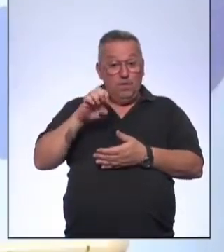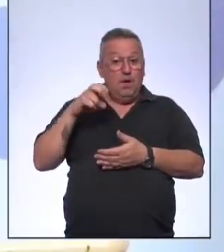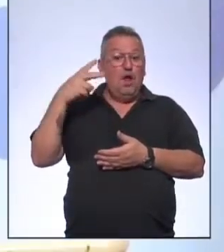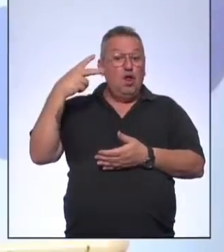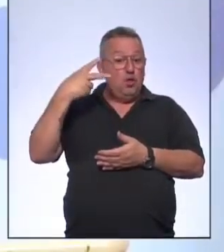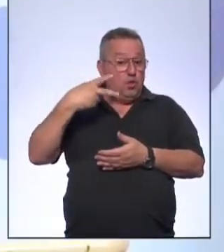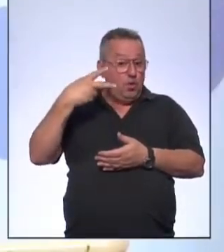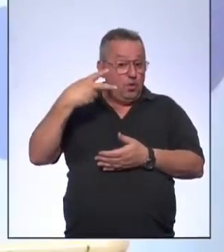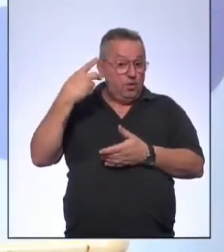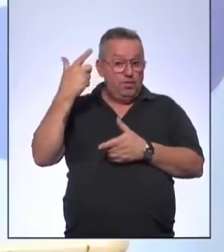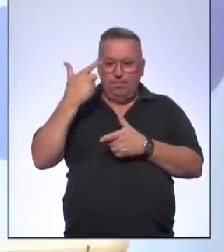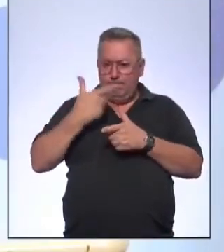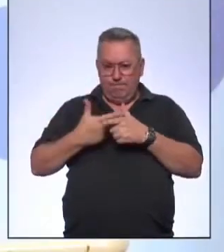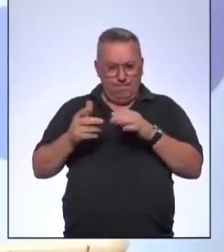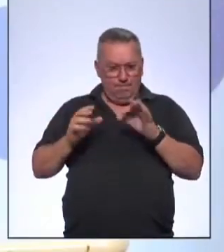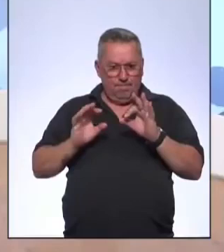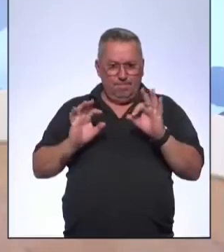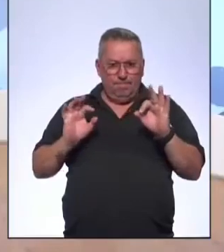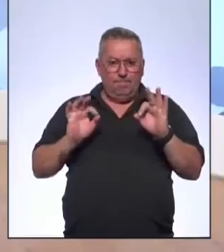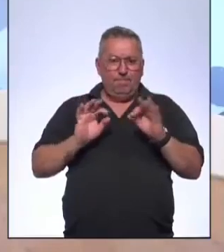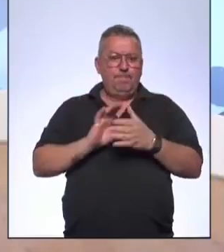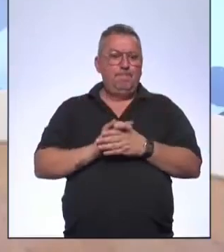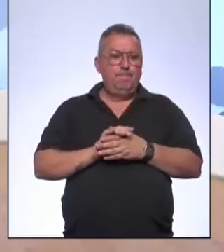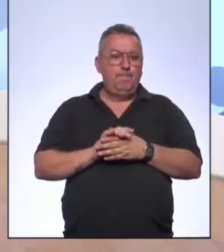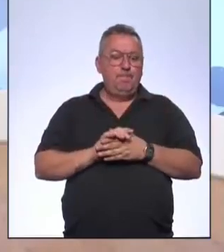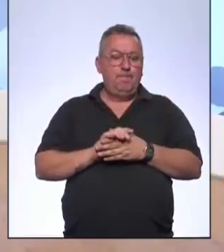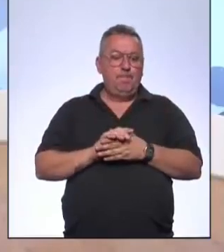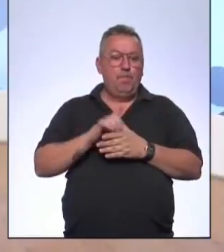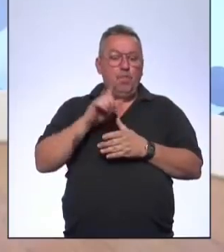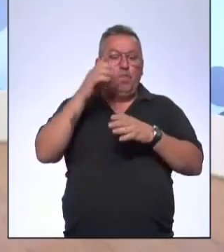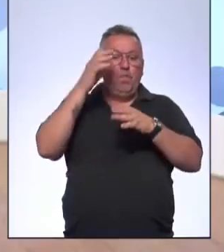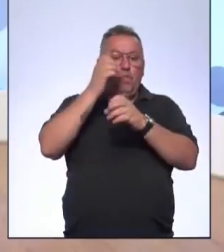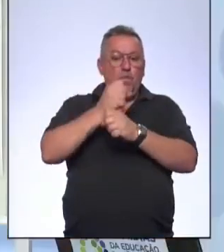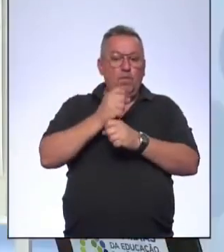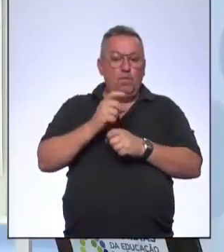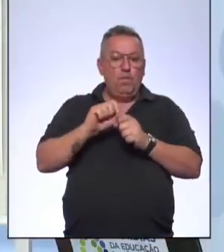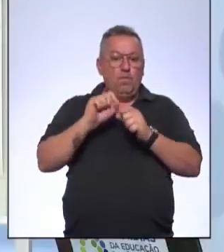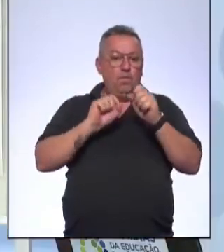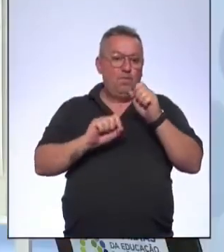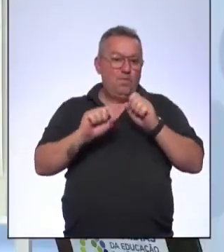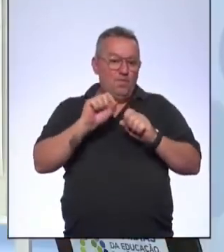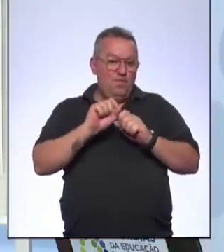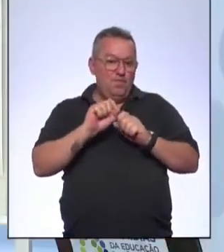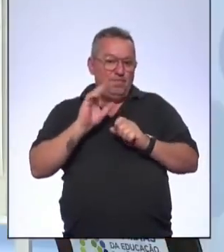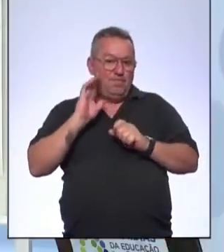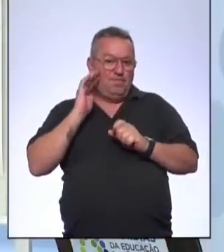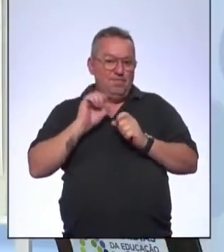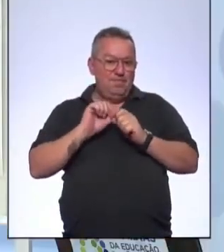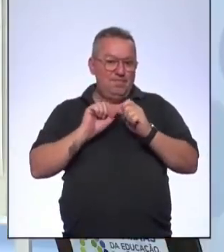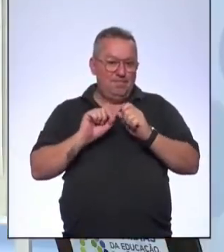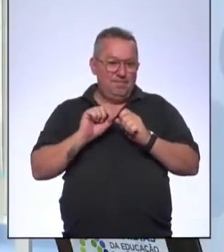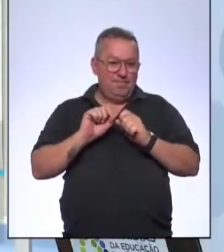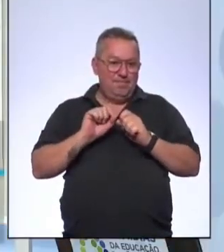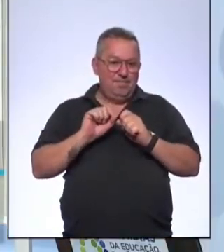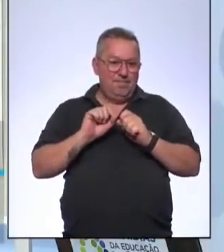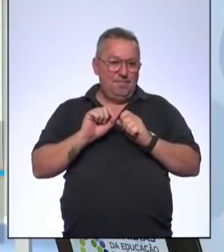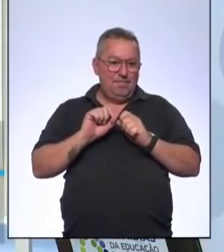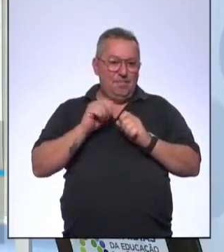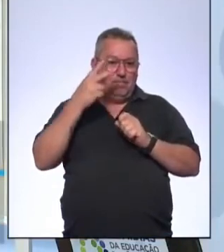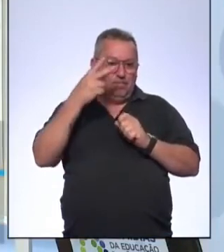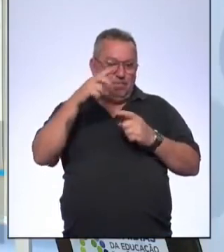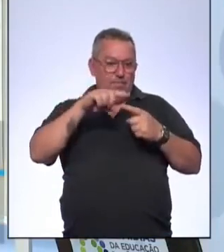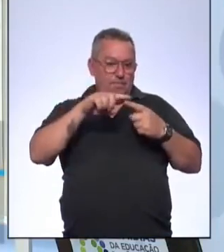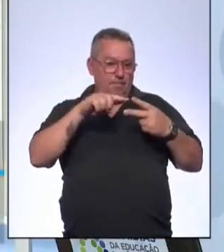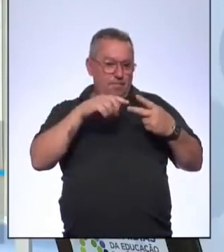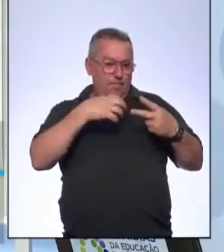para não ter problemas. Isso mesmo, né? Então, nessa conta, o que, que vocês vão fazer? O que, que vocês vão executar? Duas